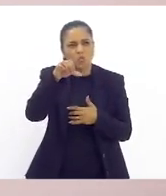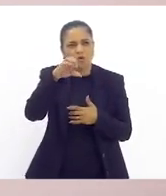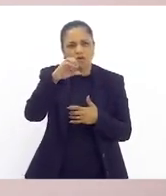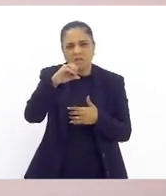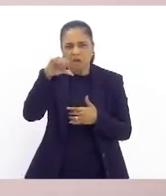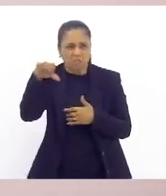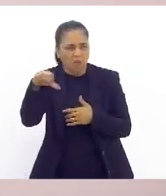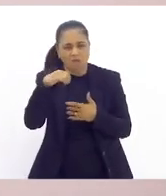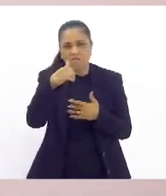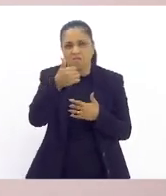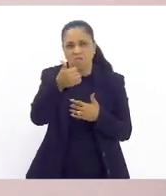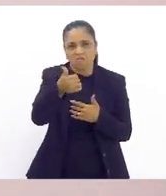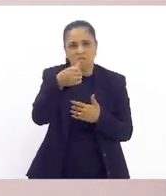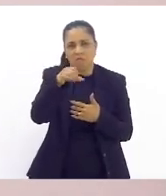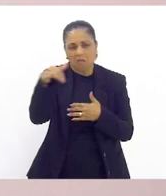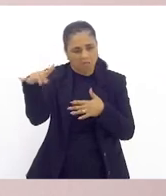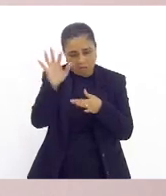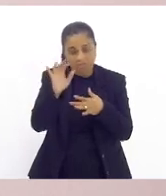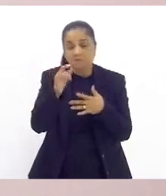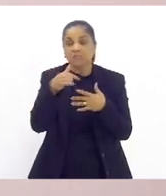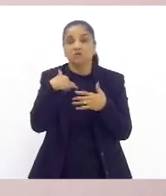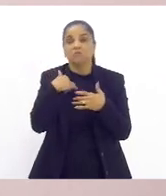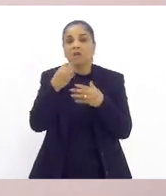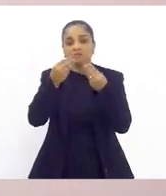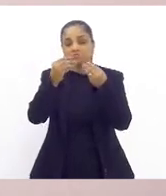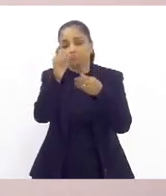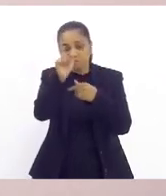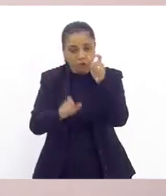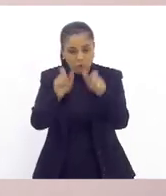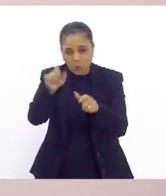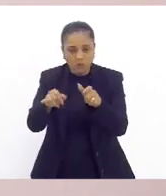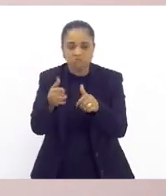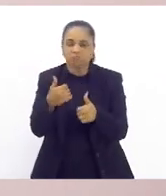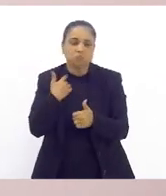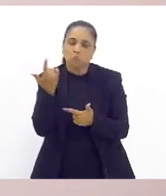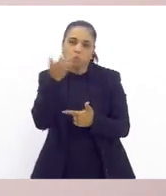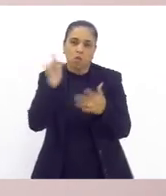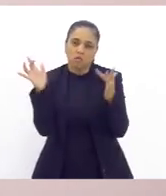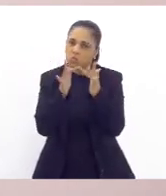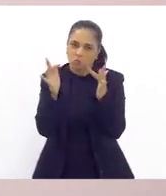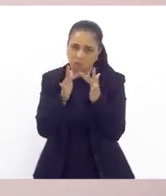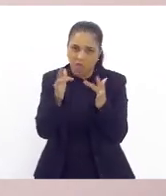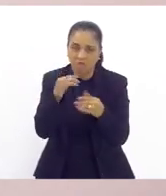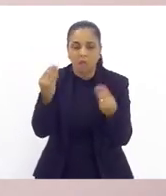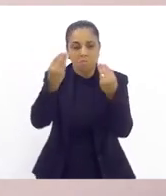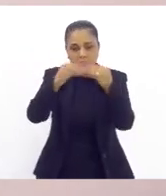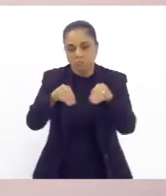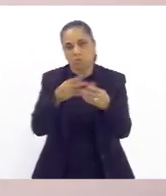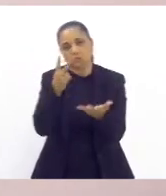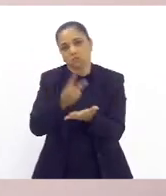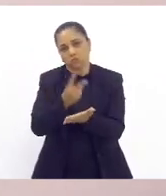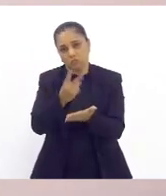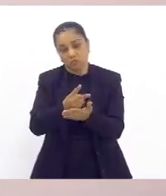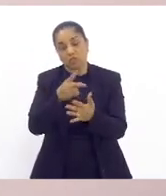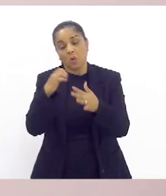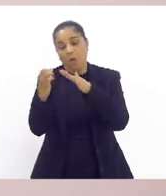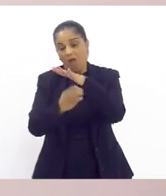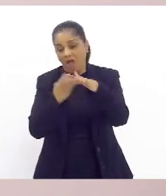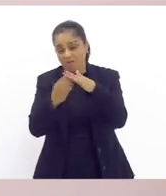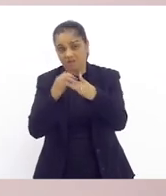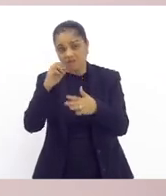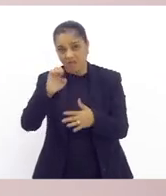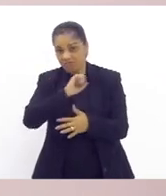é imediato e as pessoas simplesmente ficam no prejuízo para serem ressarcidos dos prejuízos que essa concessionária está causando